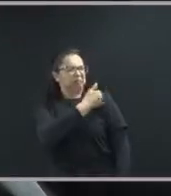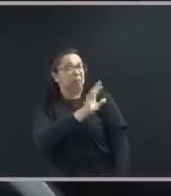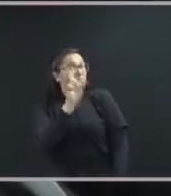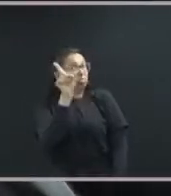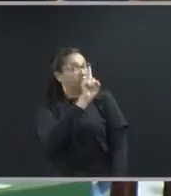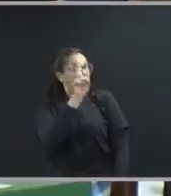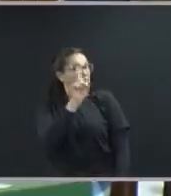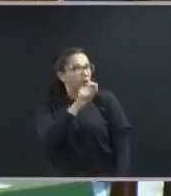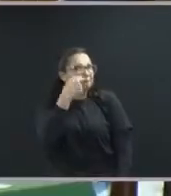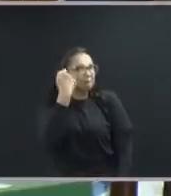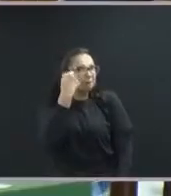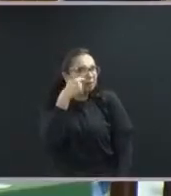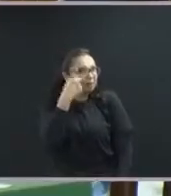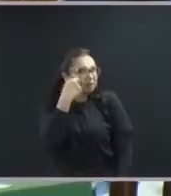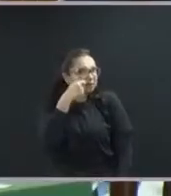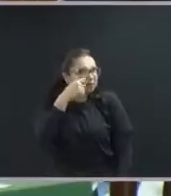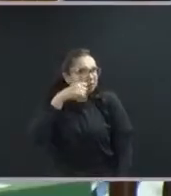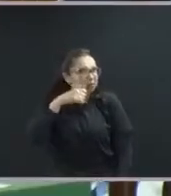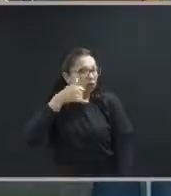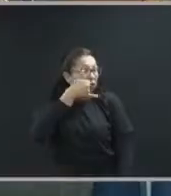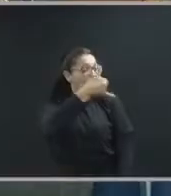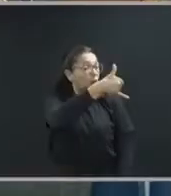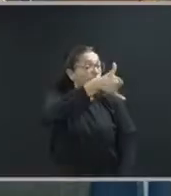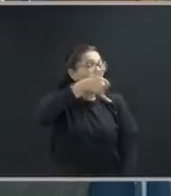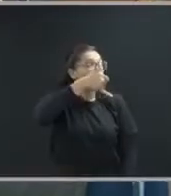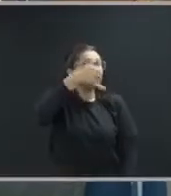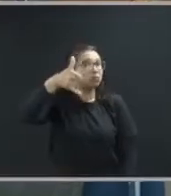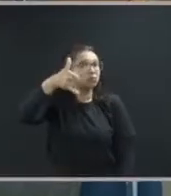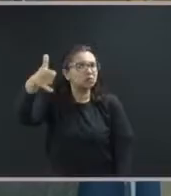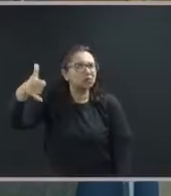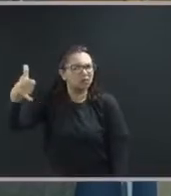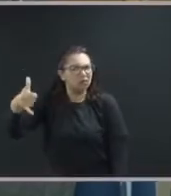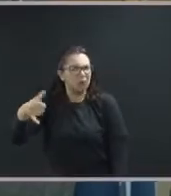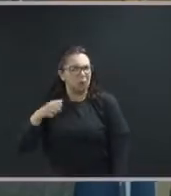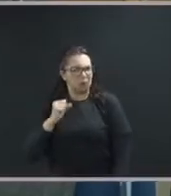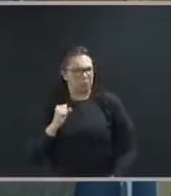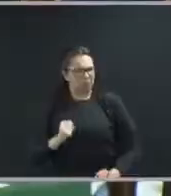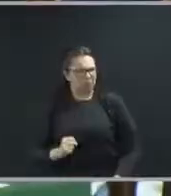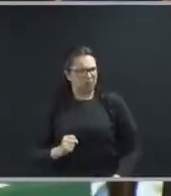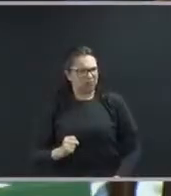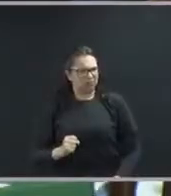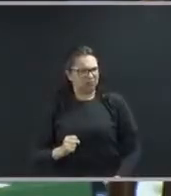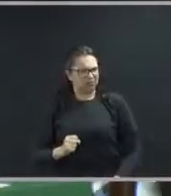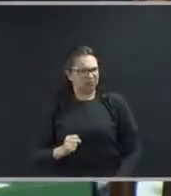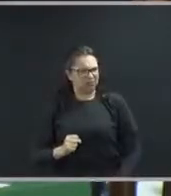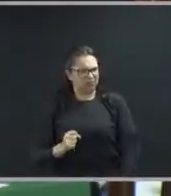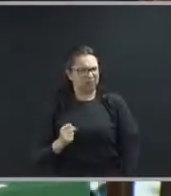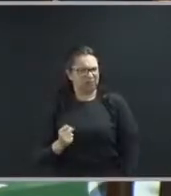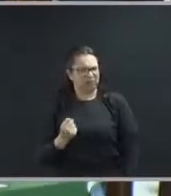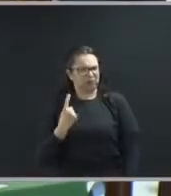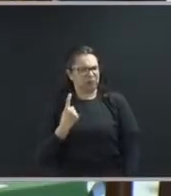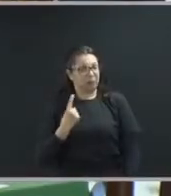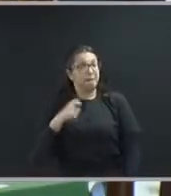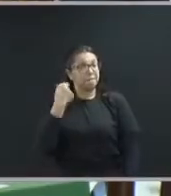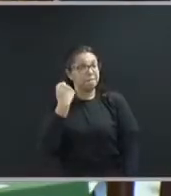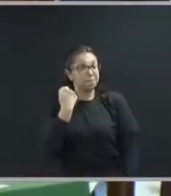É falta de unção. Aí fica com ciúme do irmão que é usado por Deus. Consagra-te.